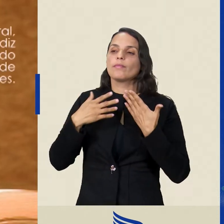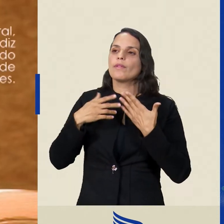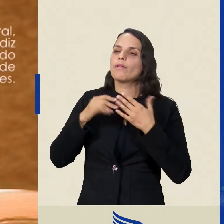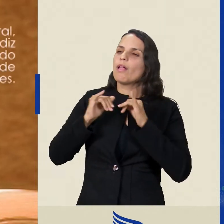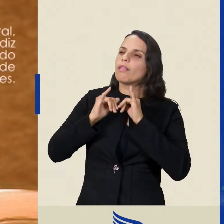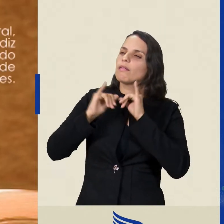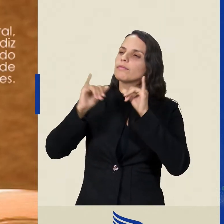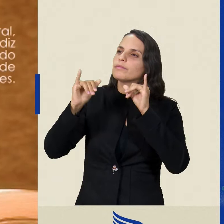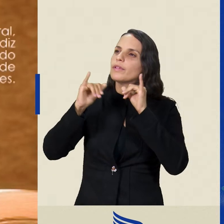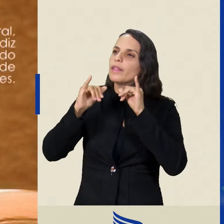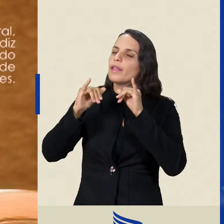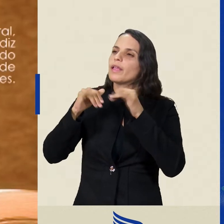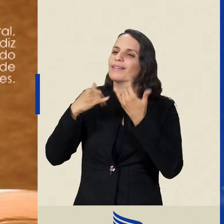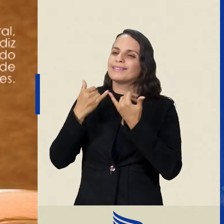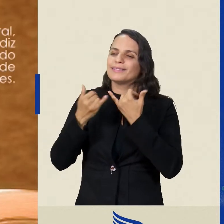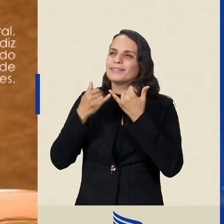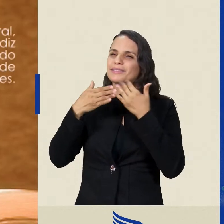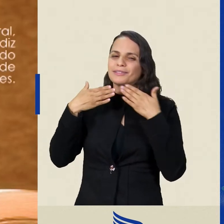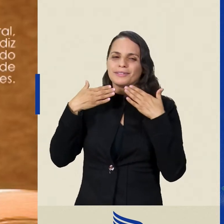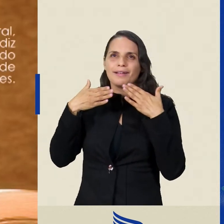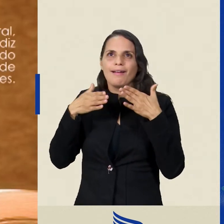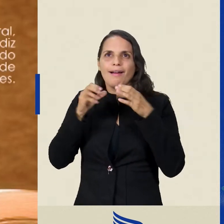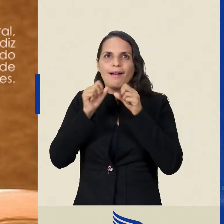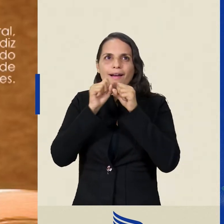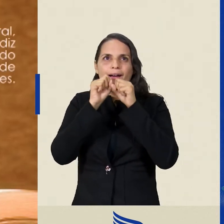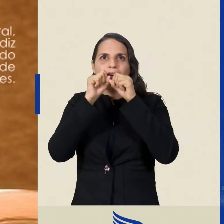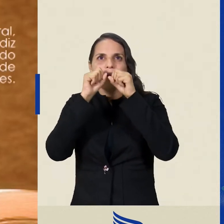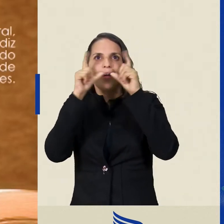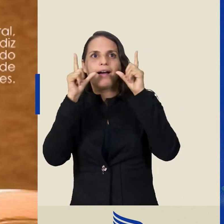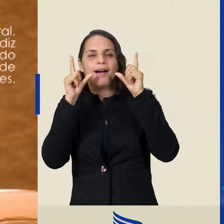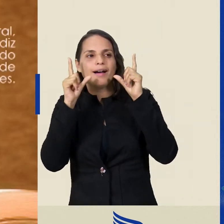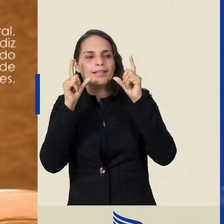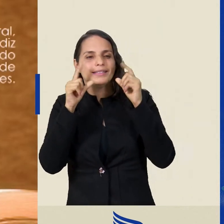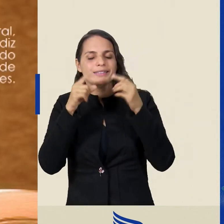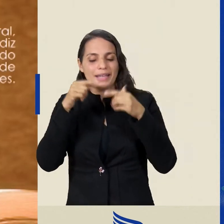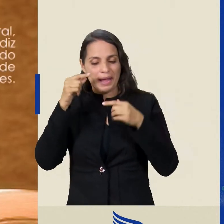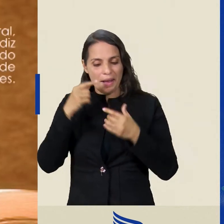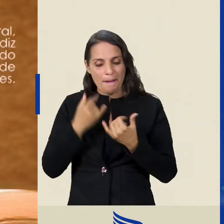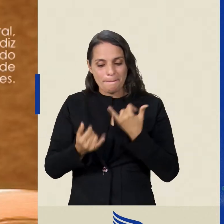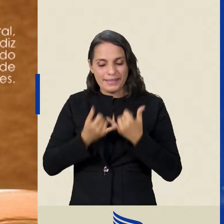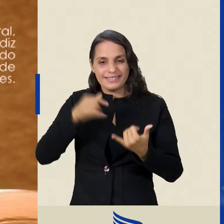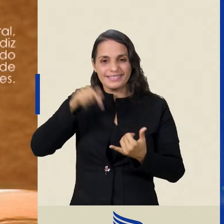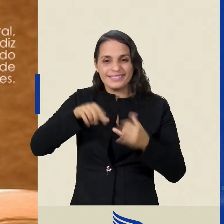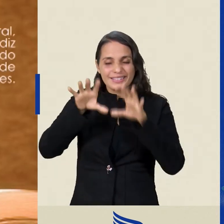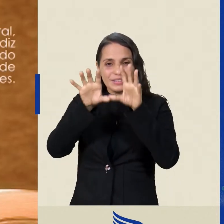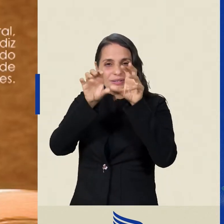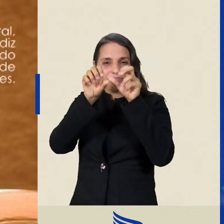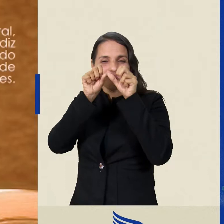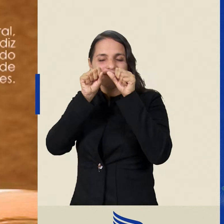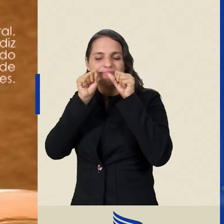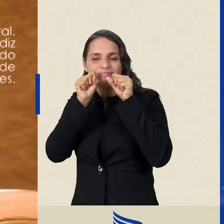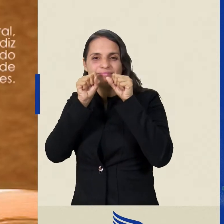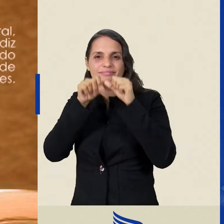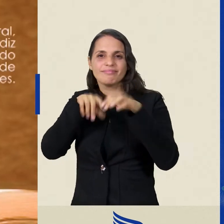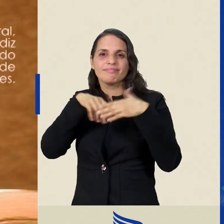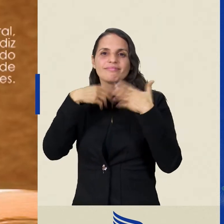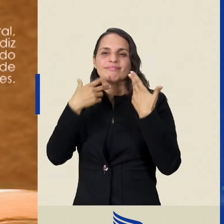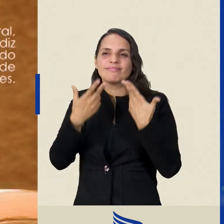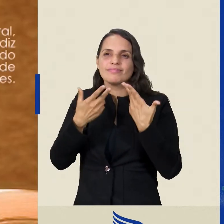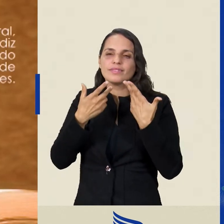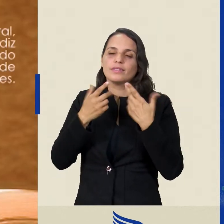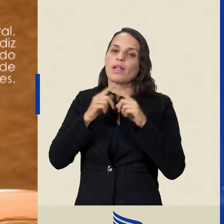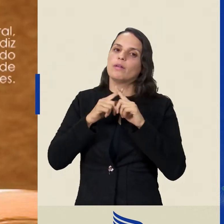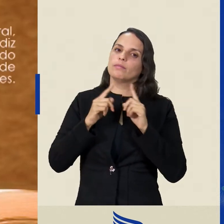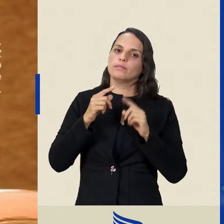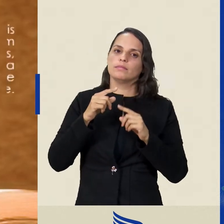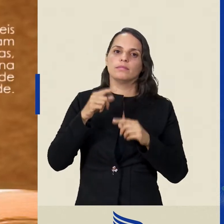que volta ao mundo escuro e, todavia, a sua vista não é de modo algum